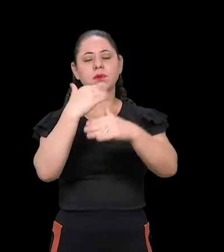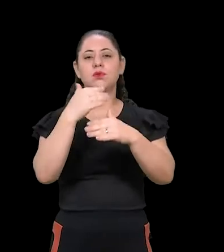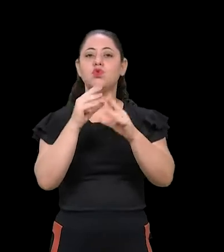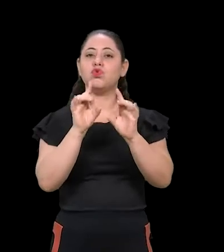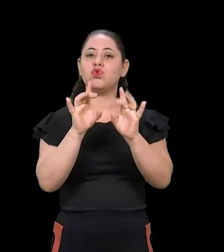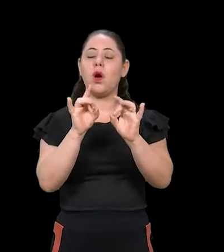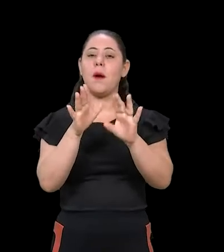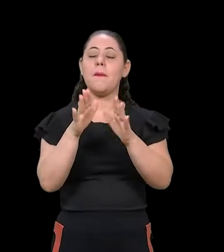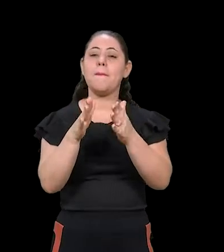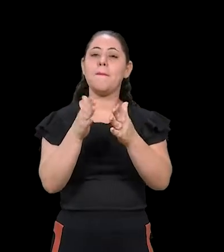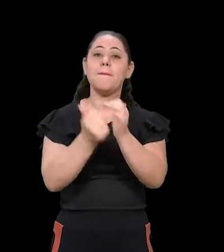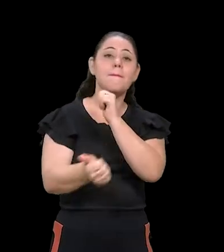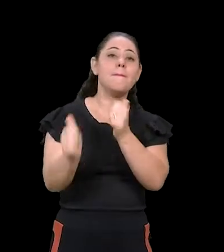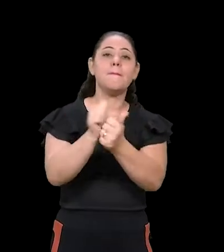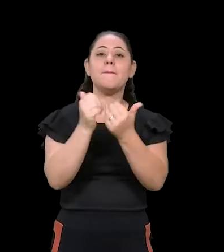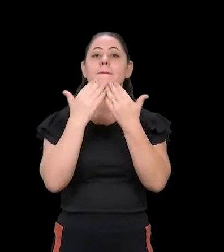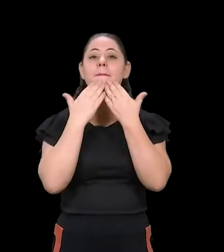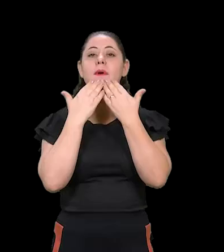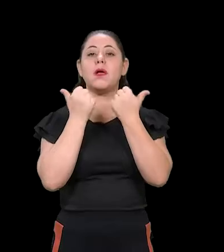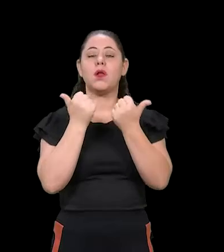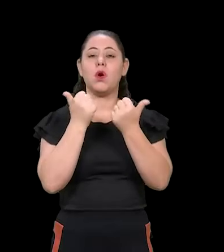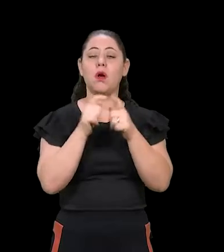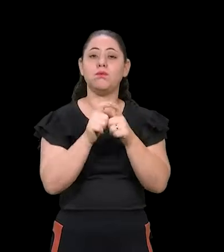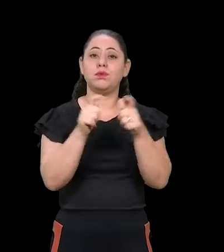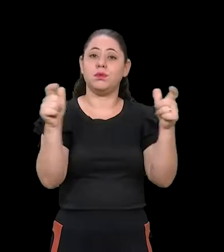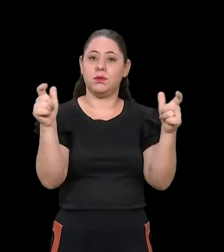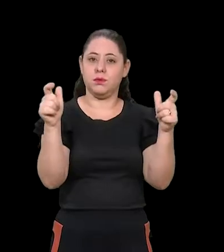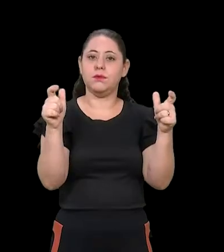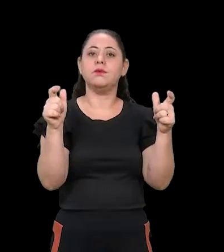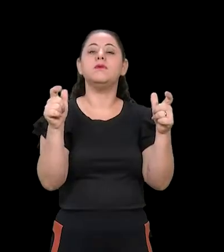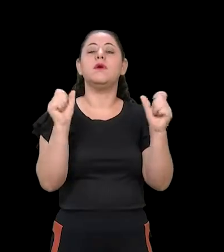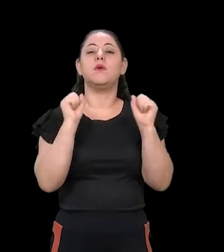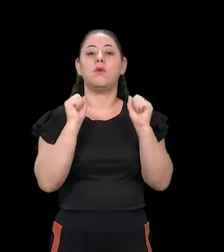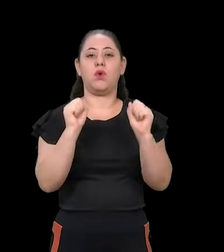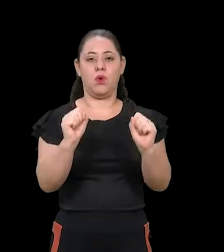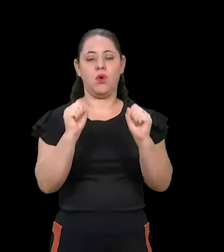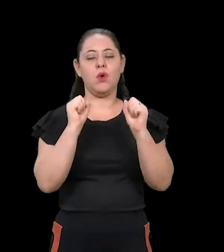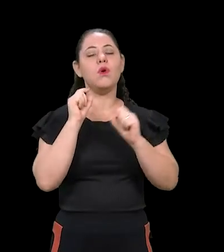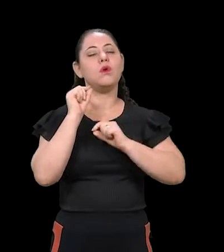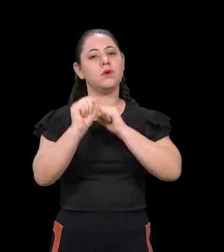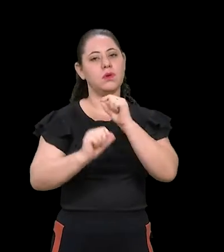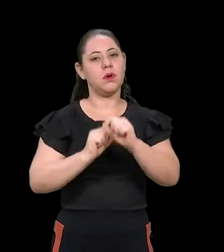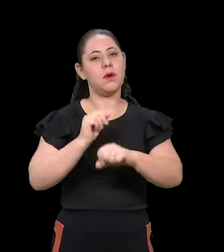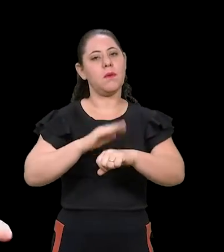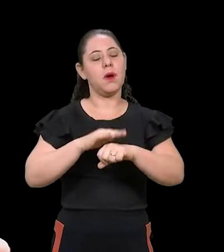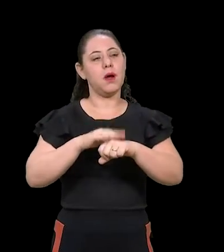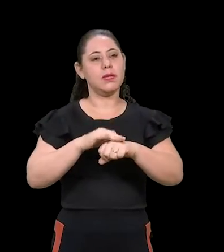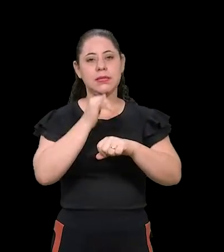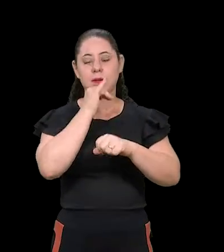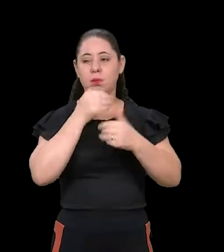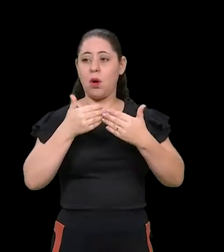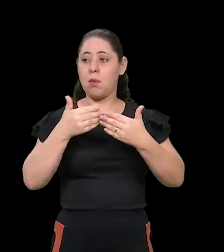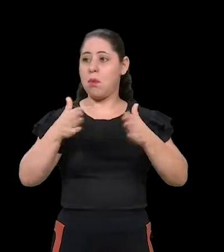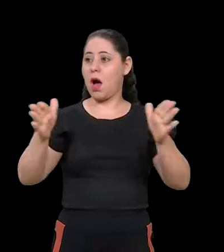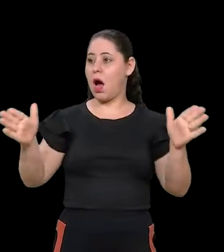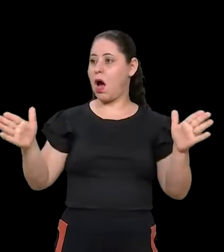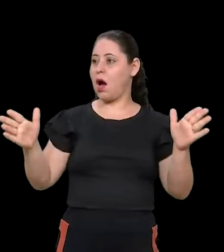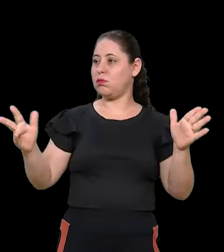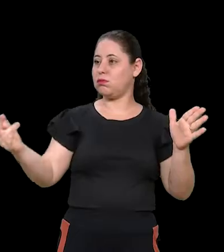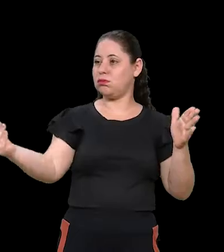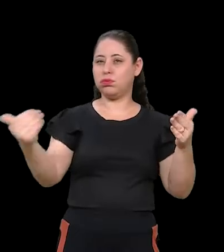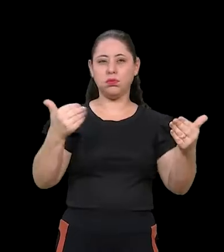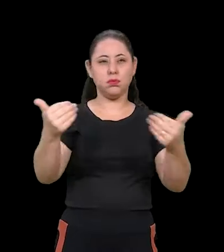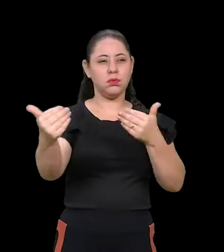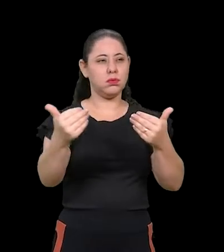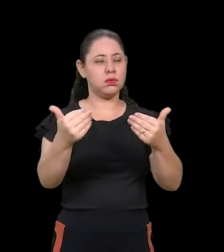daí para frente foi continuar esse legado e fazer com que as coisas pudessem ampliar ainda mais e um pouco mais abrir o